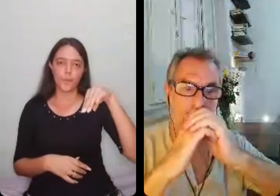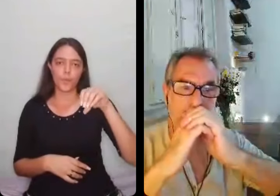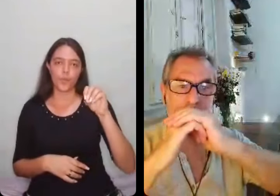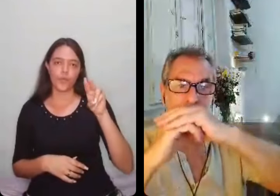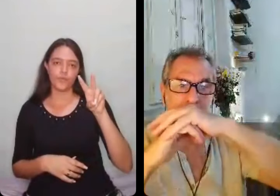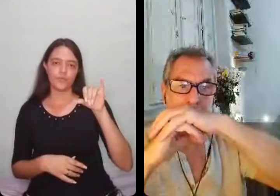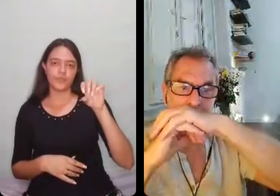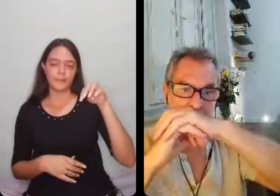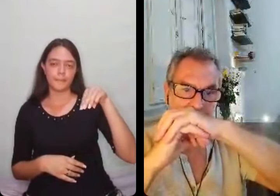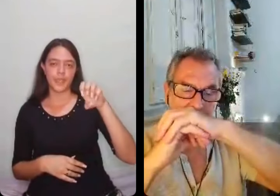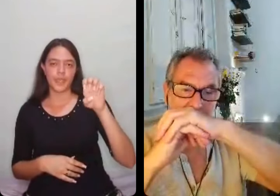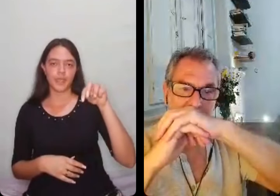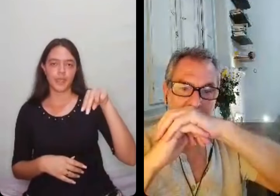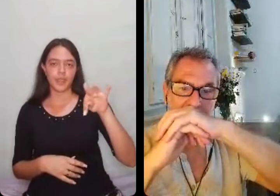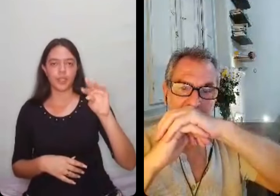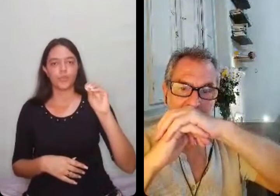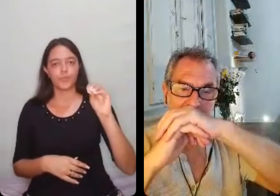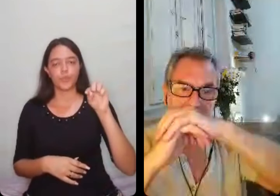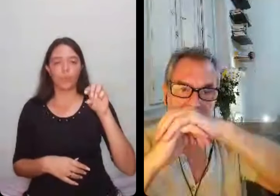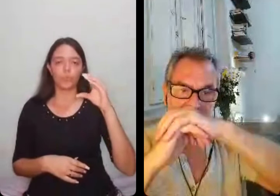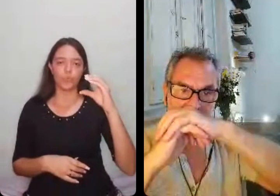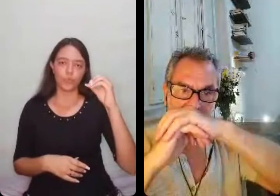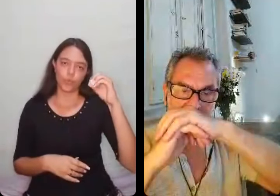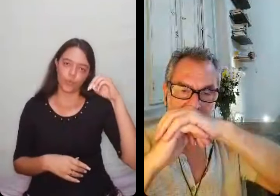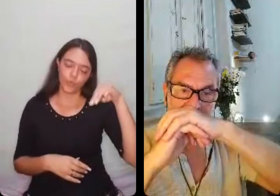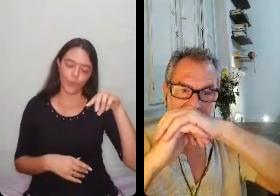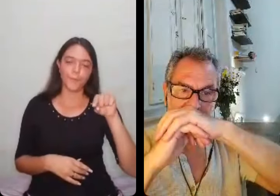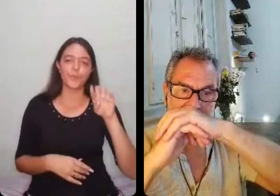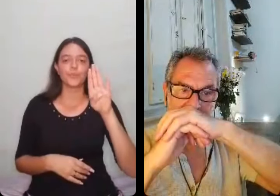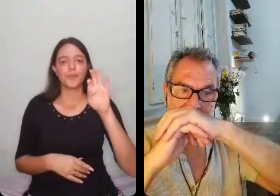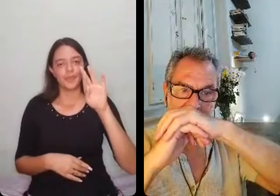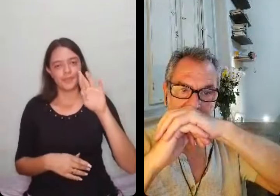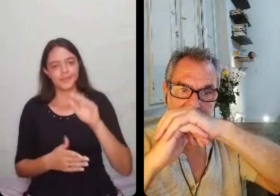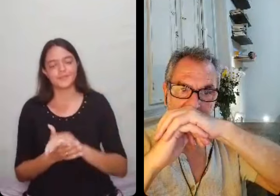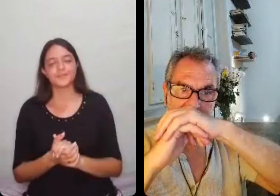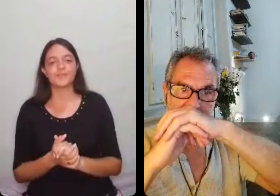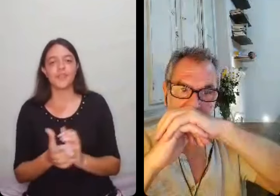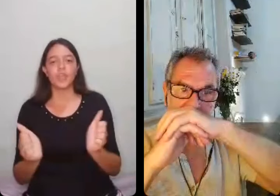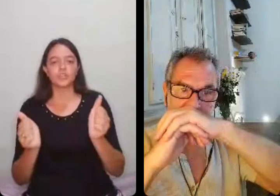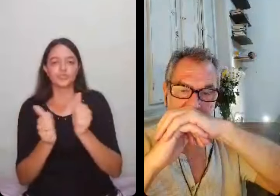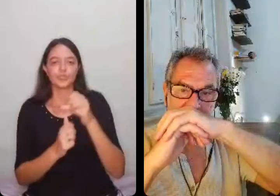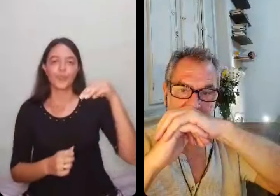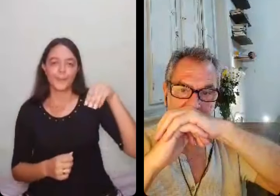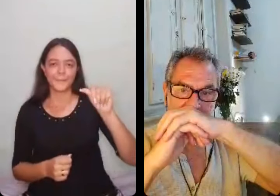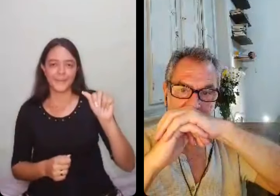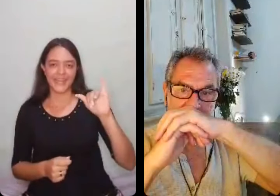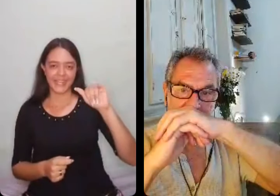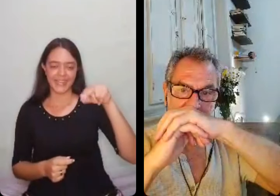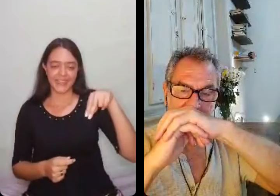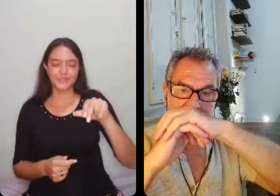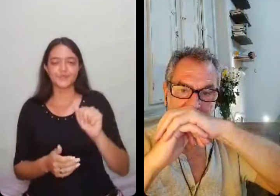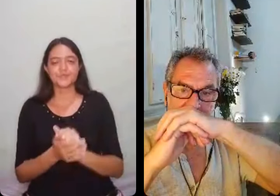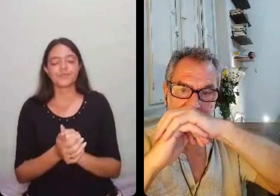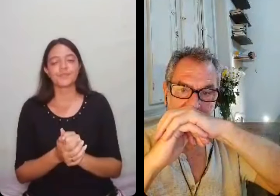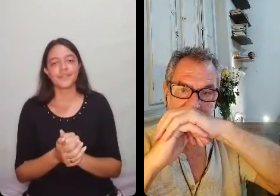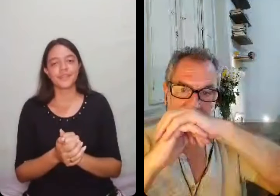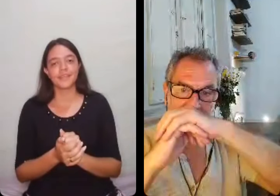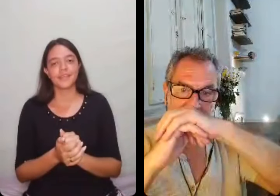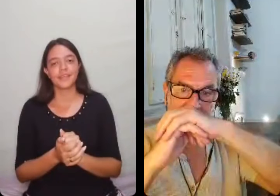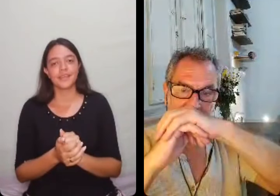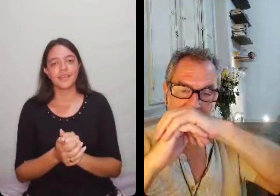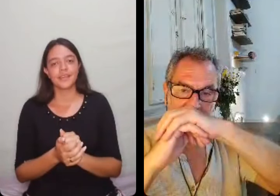muito especial com a professora doutora Maíra Mille Ferrari, que vai ser sobre essa questão ambiental, é uma palestra que